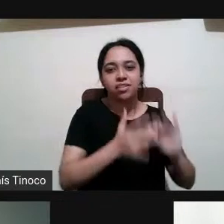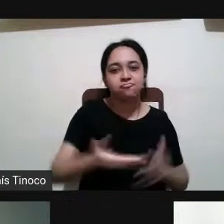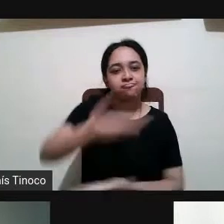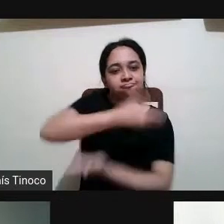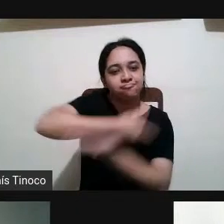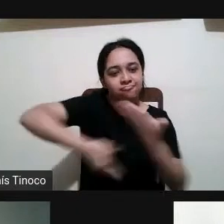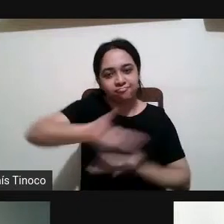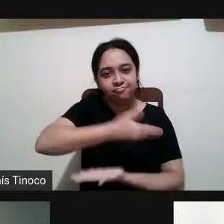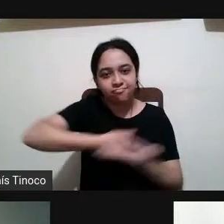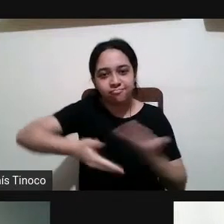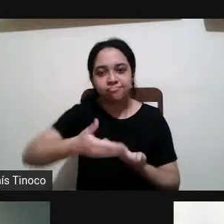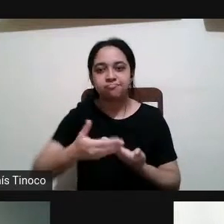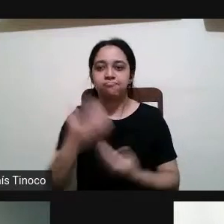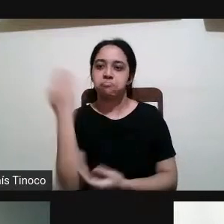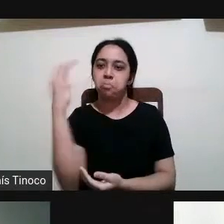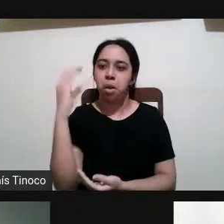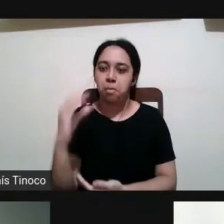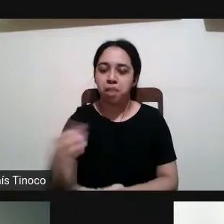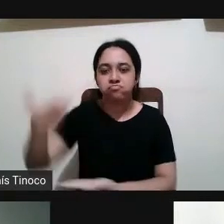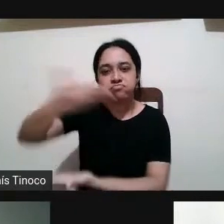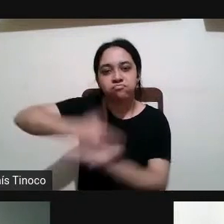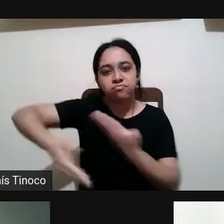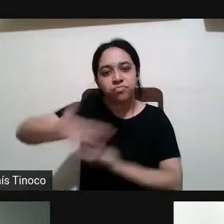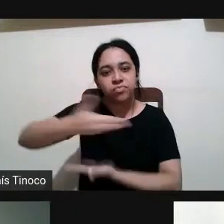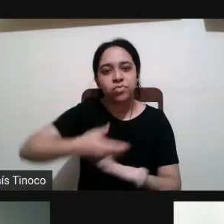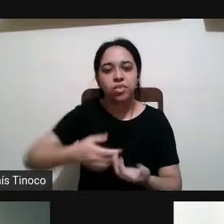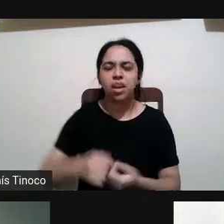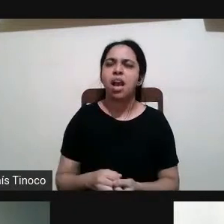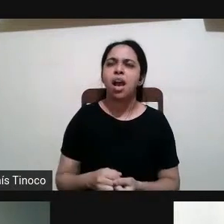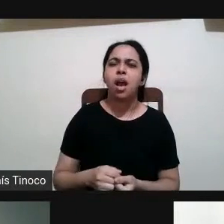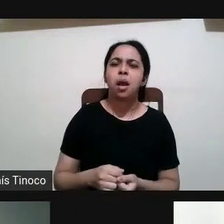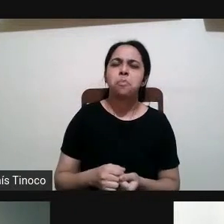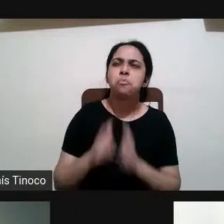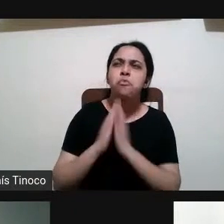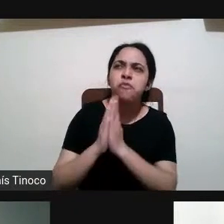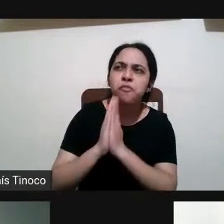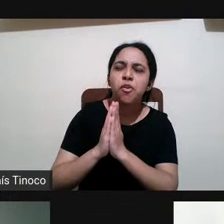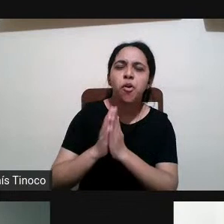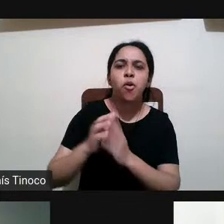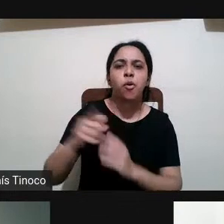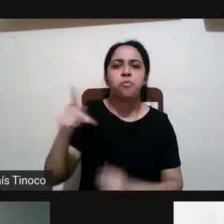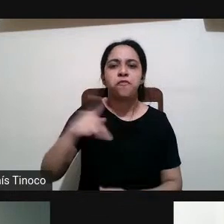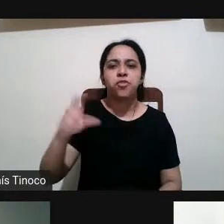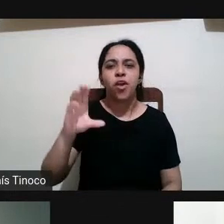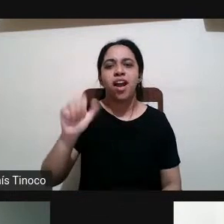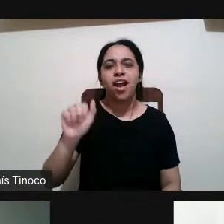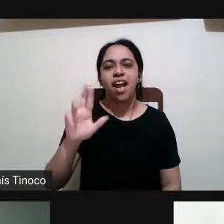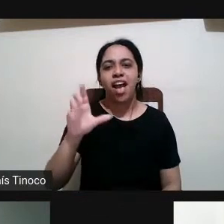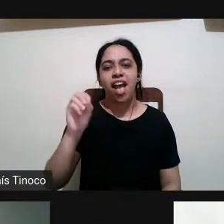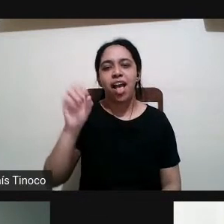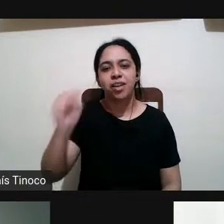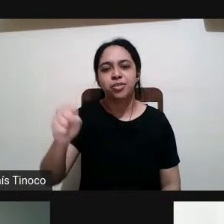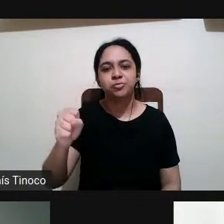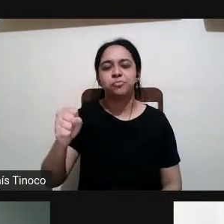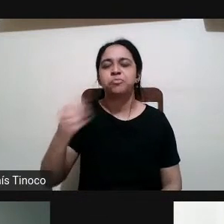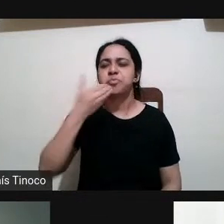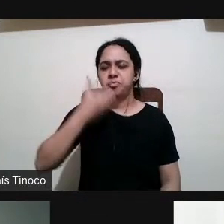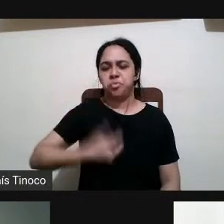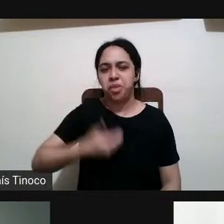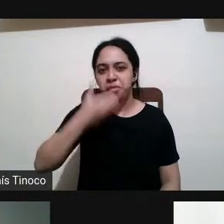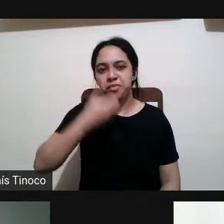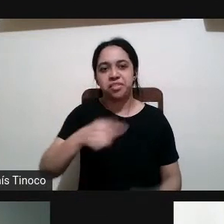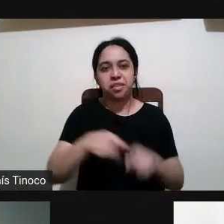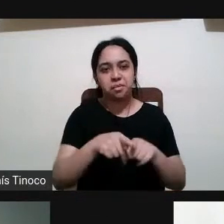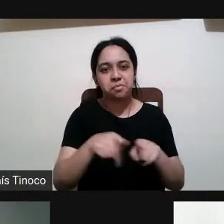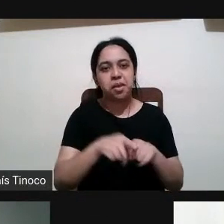gente trocando contato, né? Passa o contato do professor Carlos, agora mesmo durante a palestra, muita gente pedindo o contato de Caio,